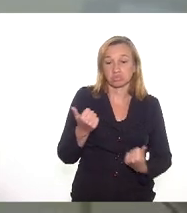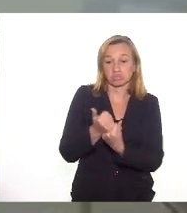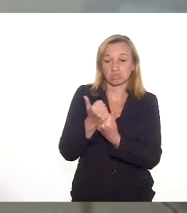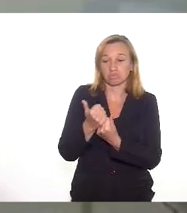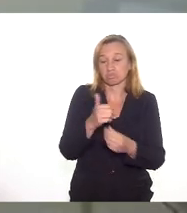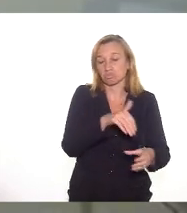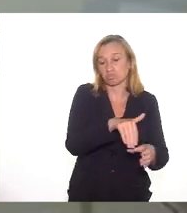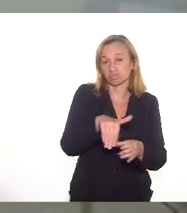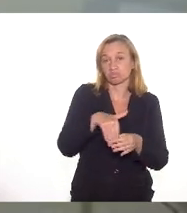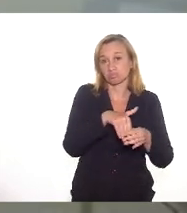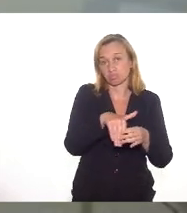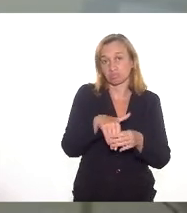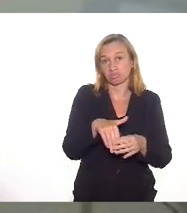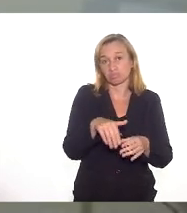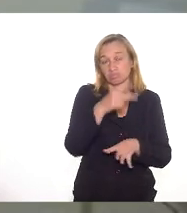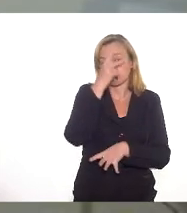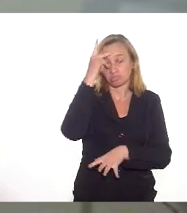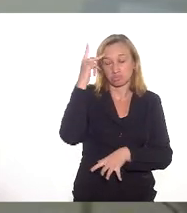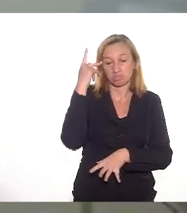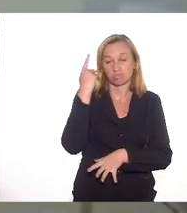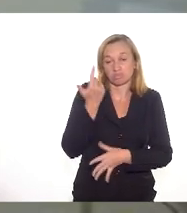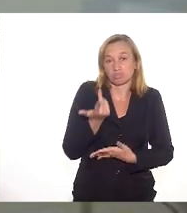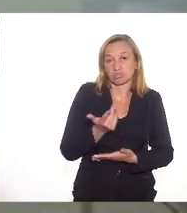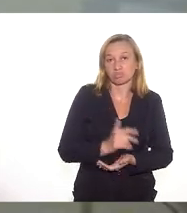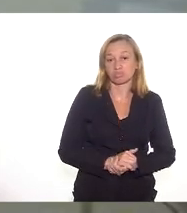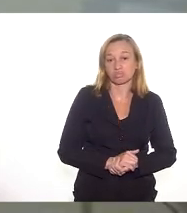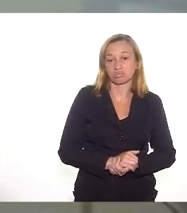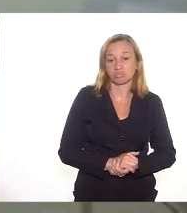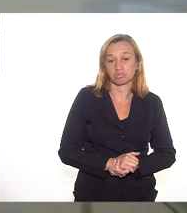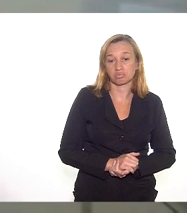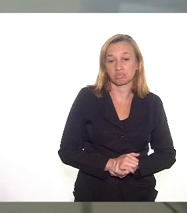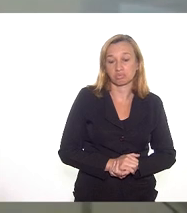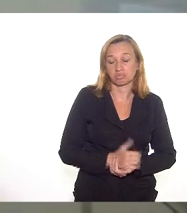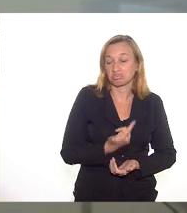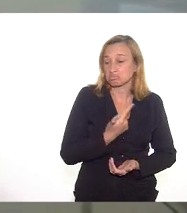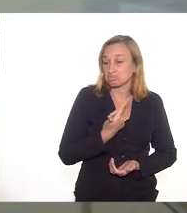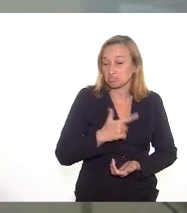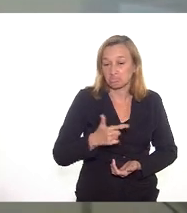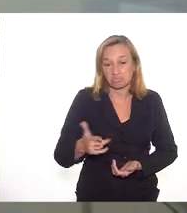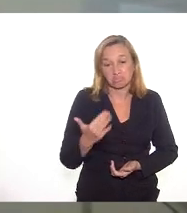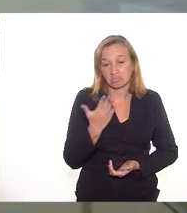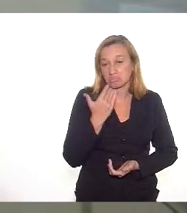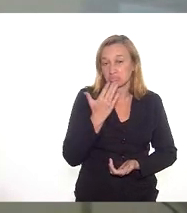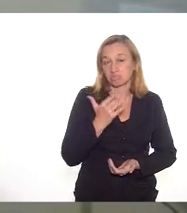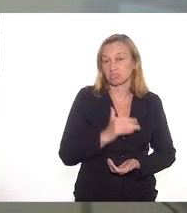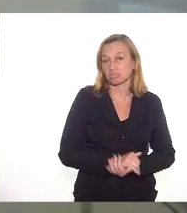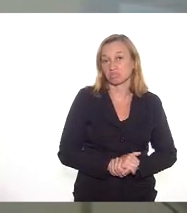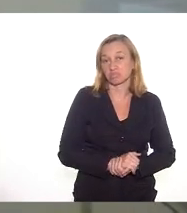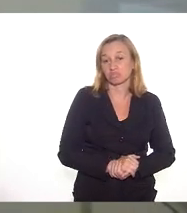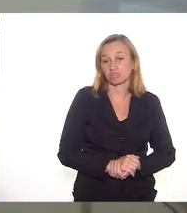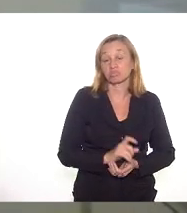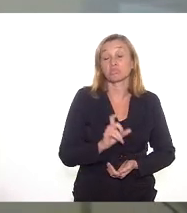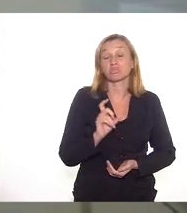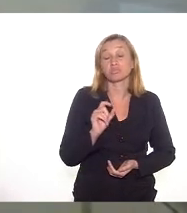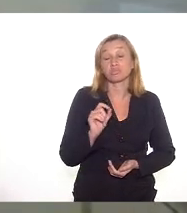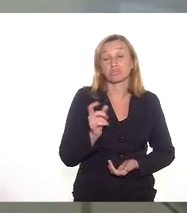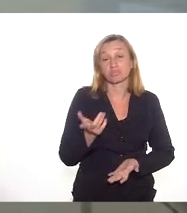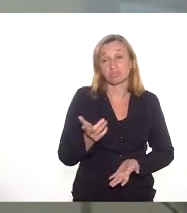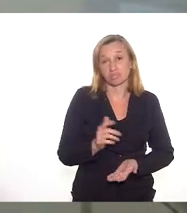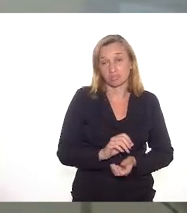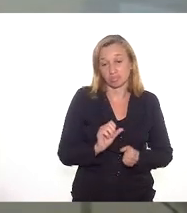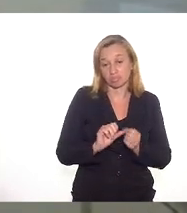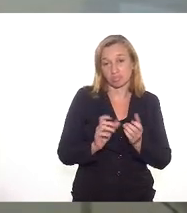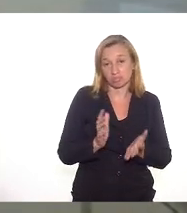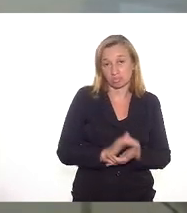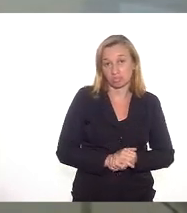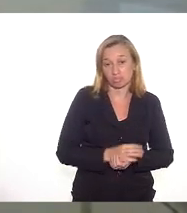eleitorais, porque são pessoas que sequer têm o que comer, que fará acompanhar